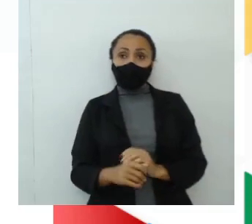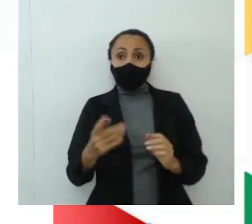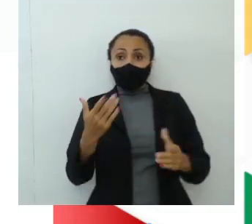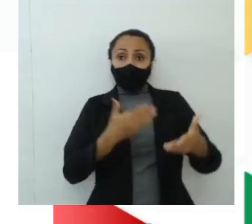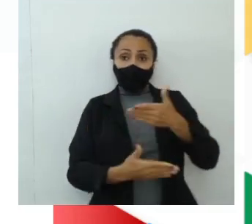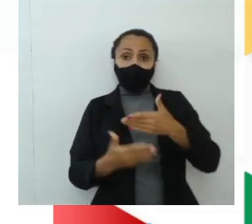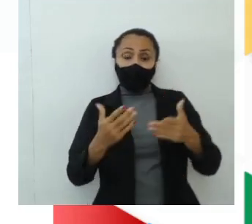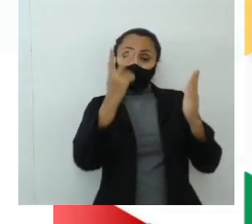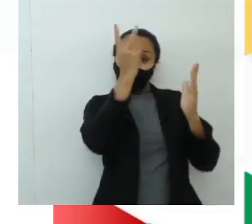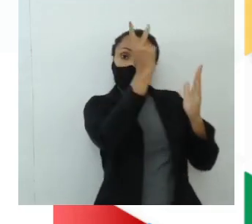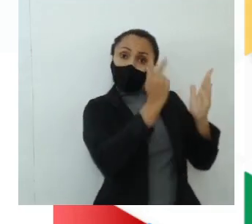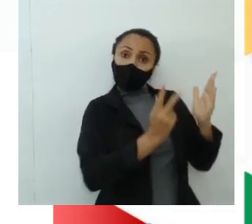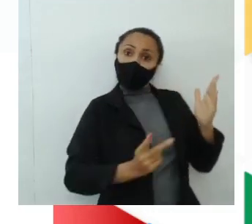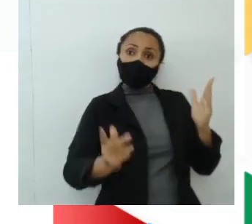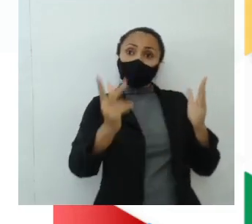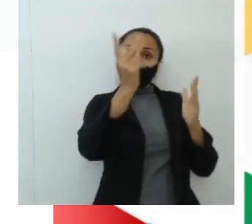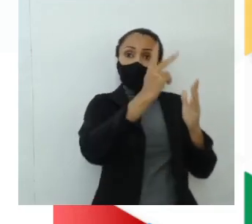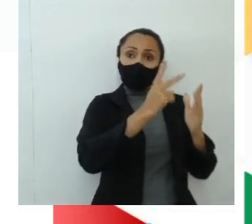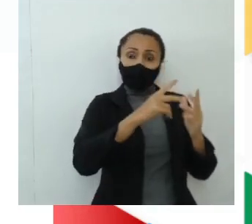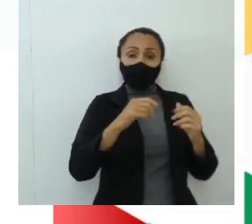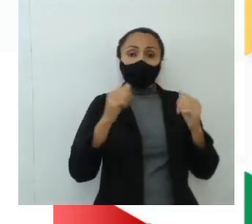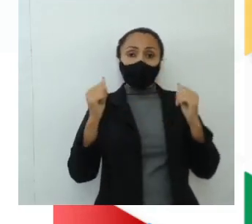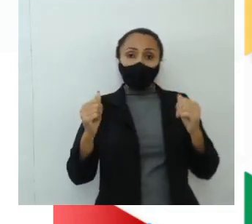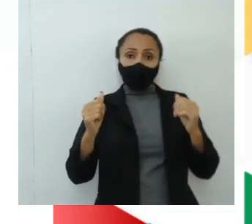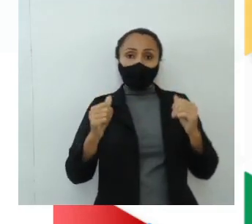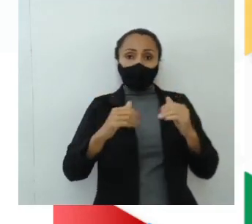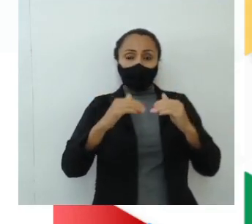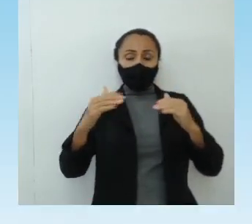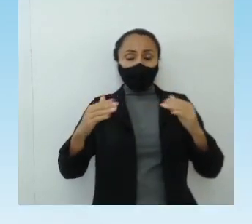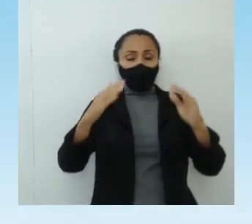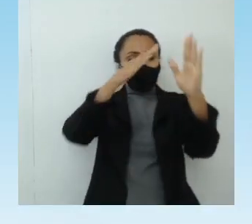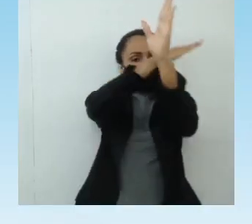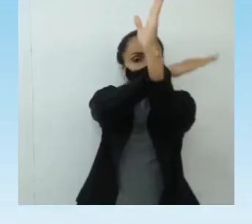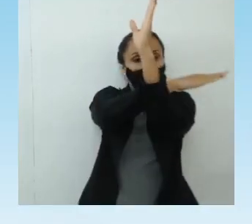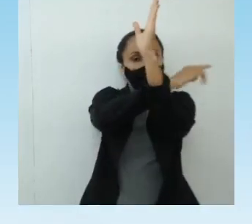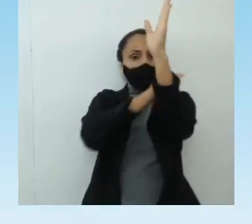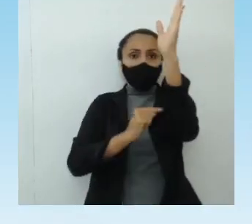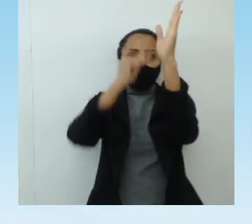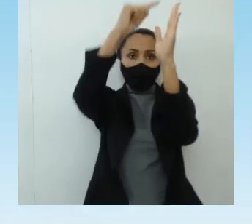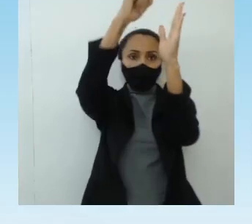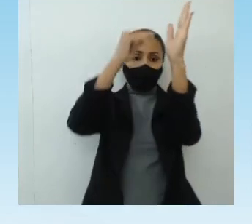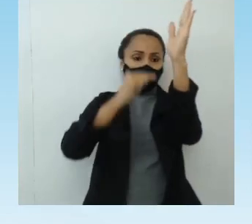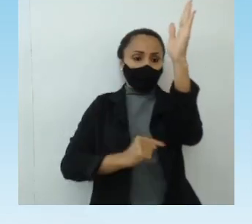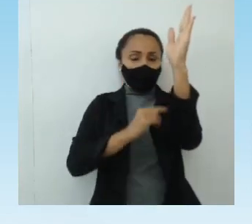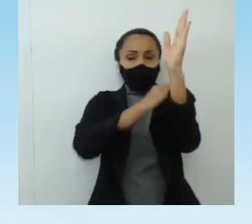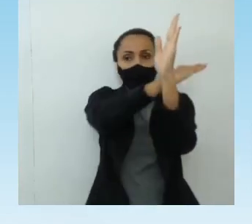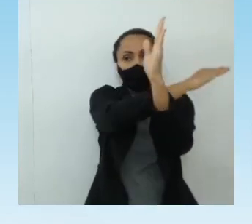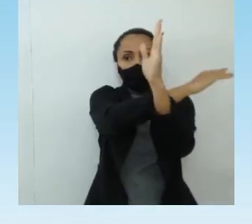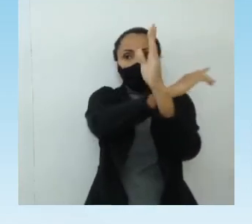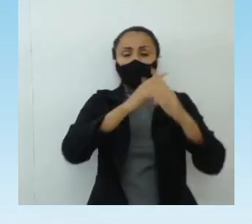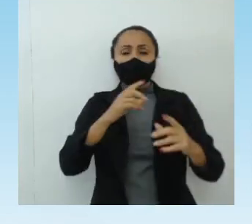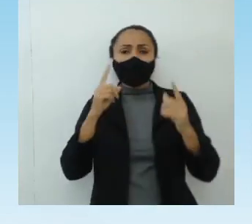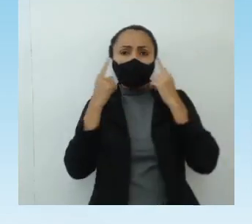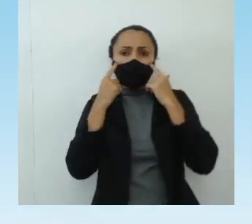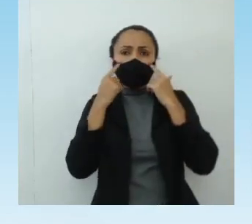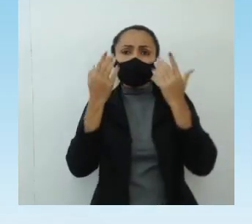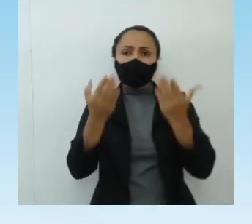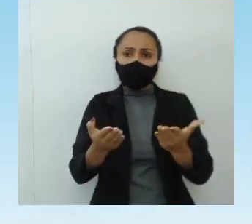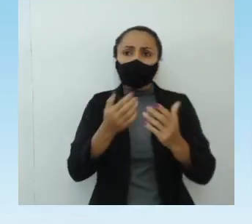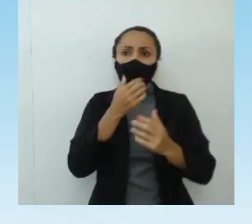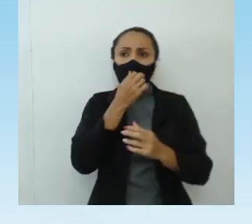da figura que eu possa dividi-la nesse quadrante aí, ó, e observar